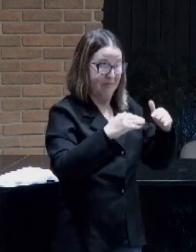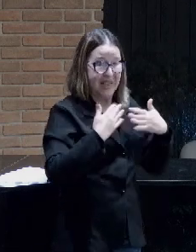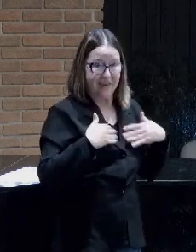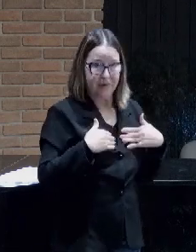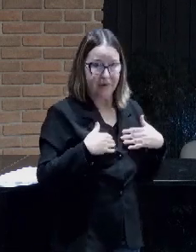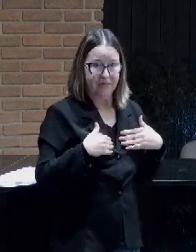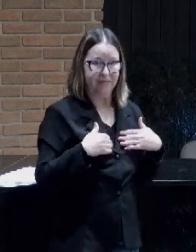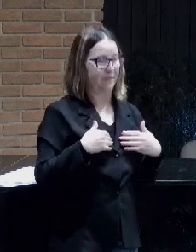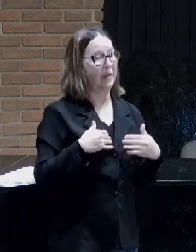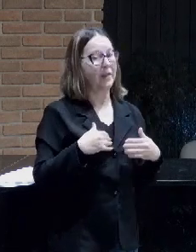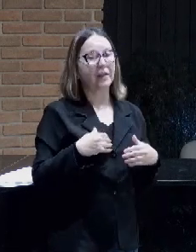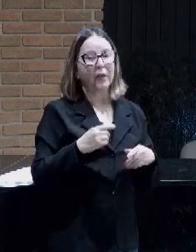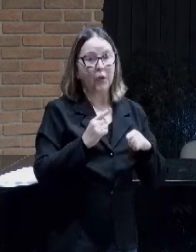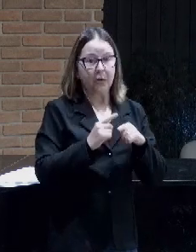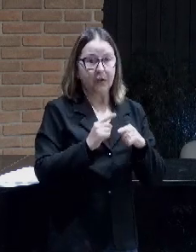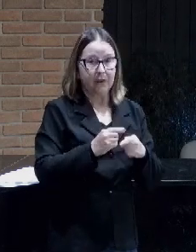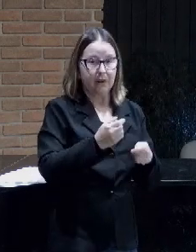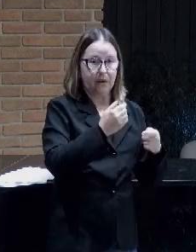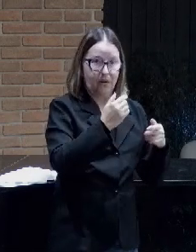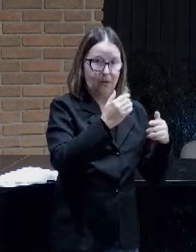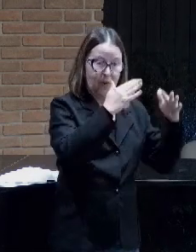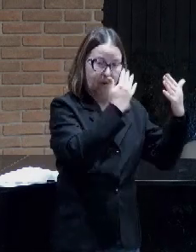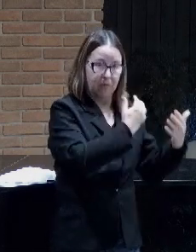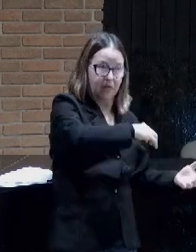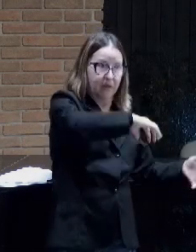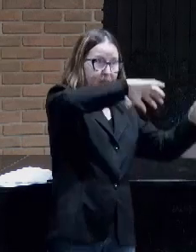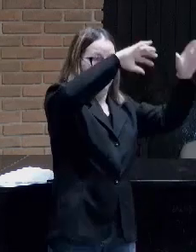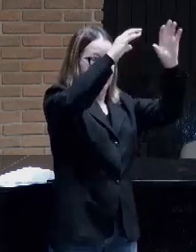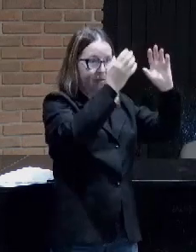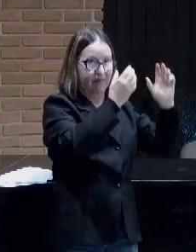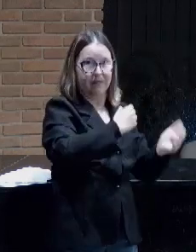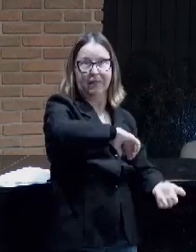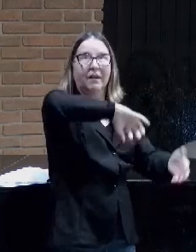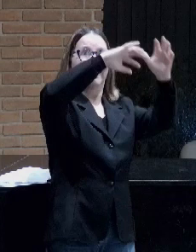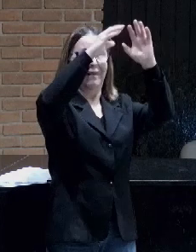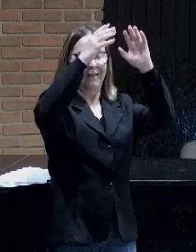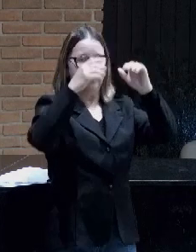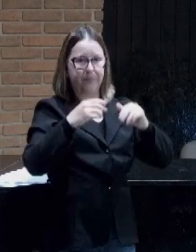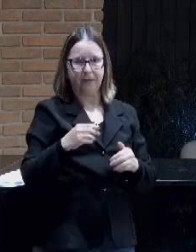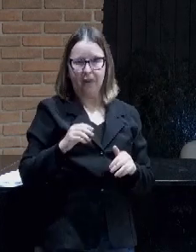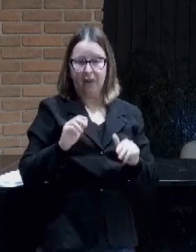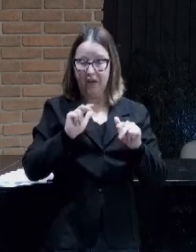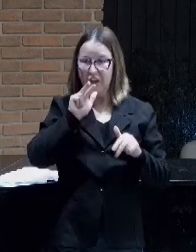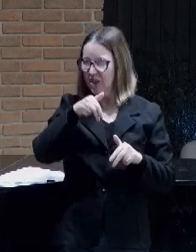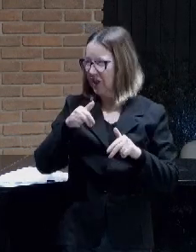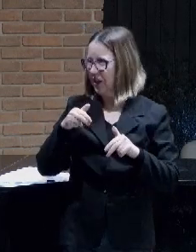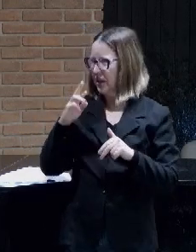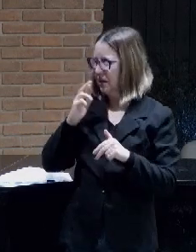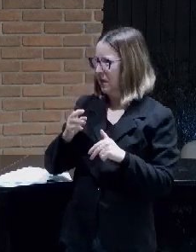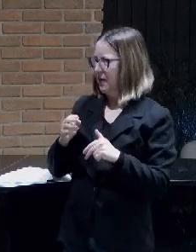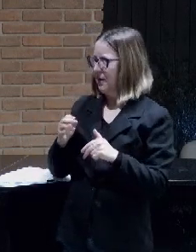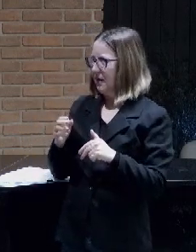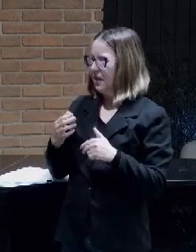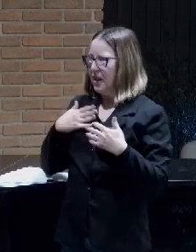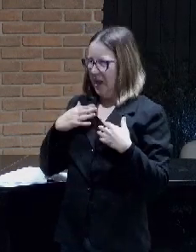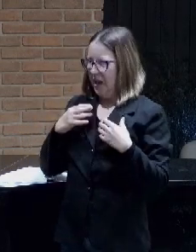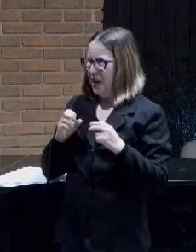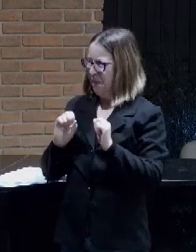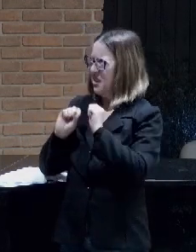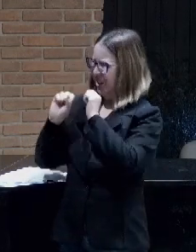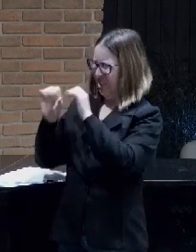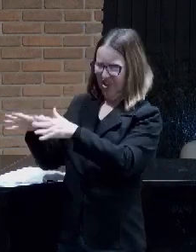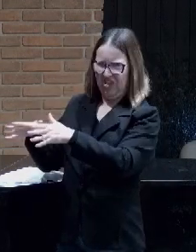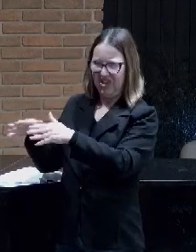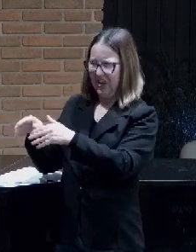o mar ia se tornando cada vez mais tempestuoso. Jonas respondeu, peguem-me e me lancem no mar. Então o mar